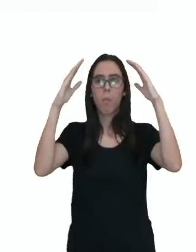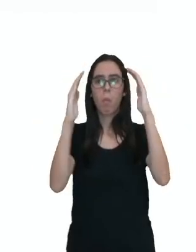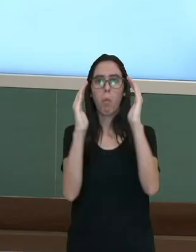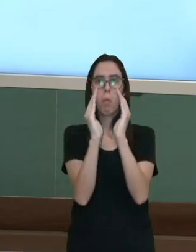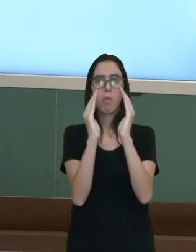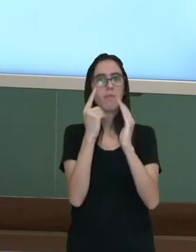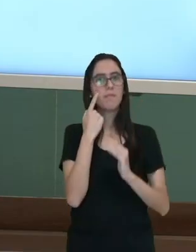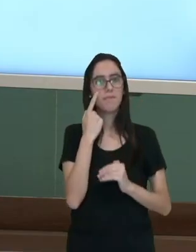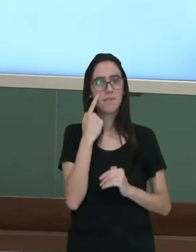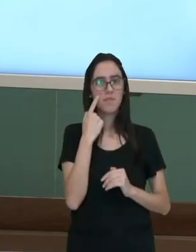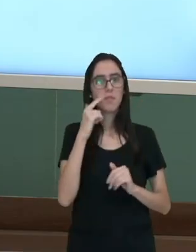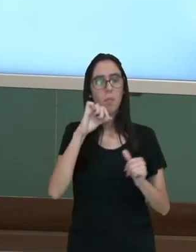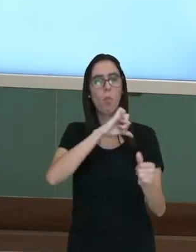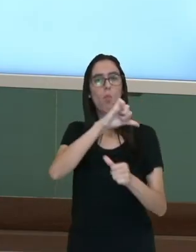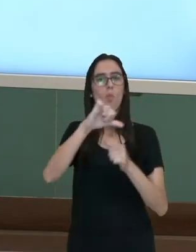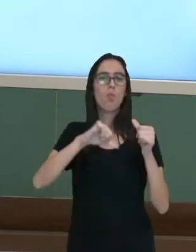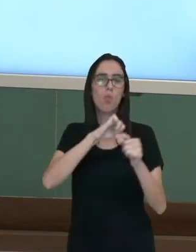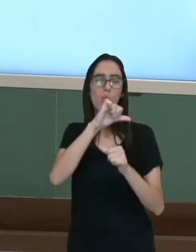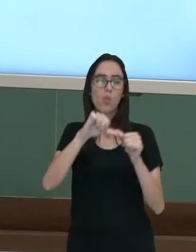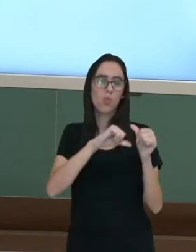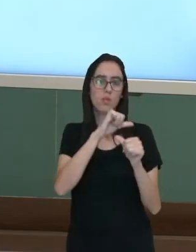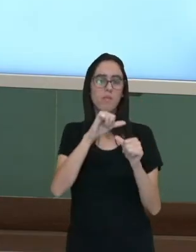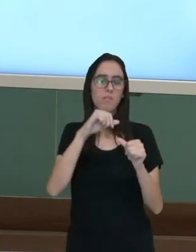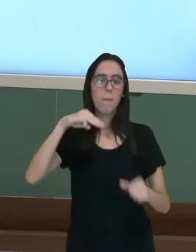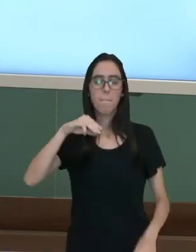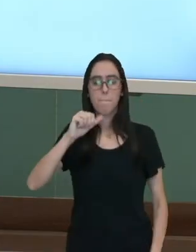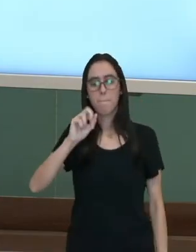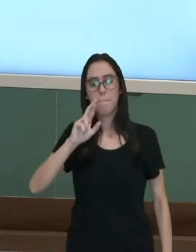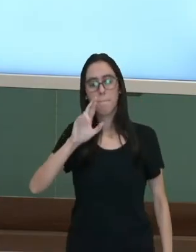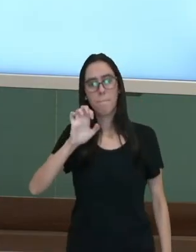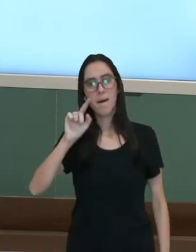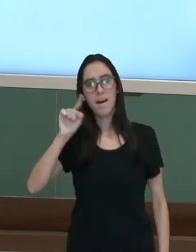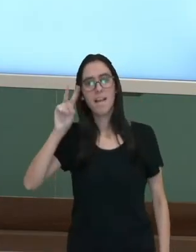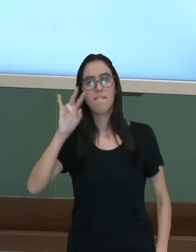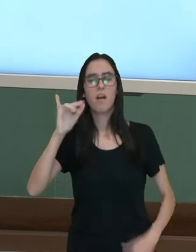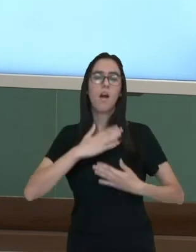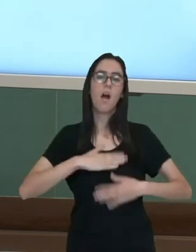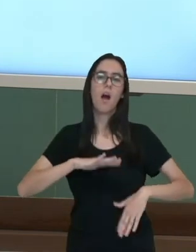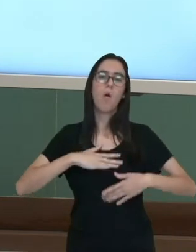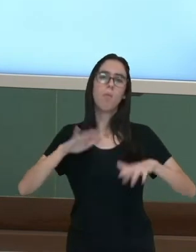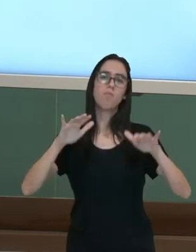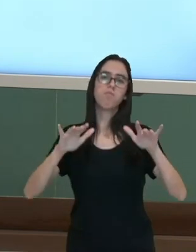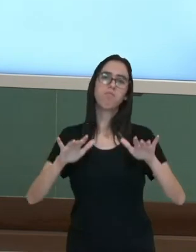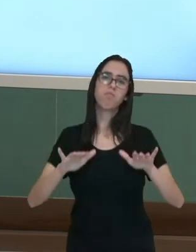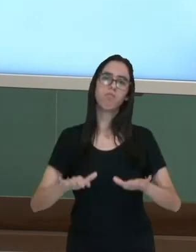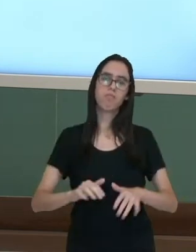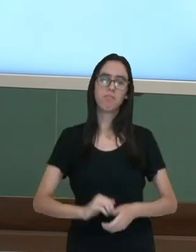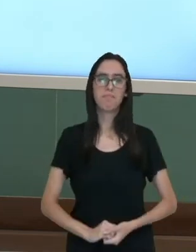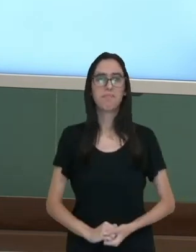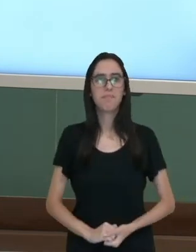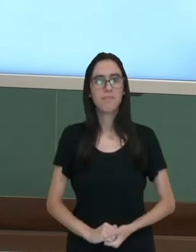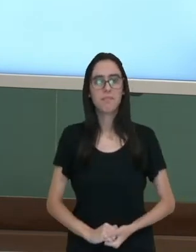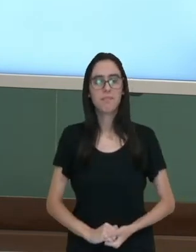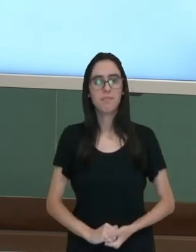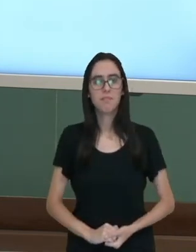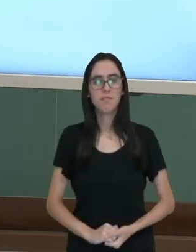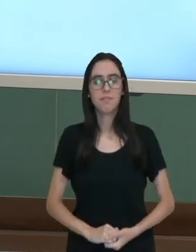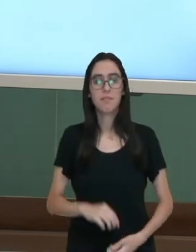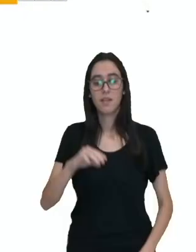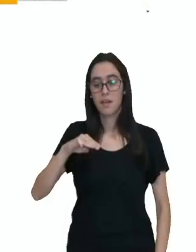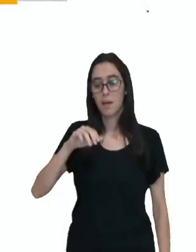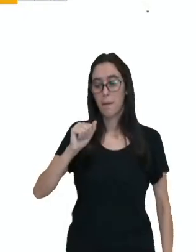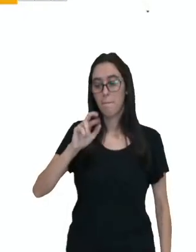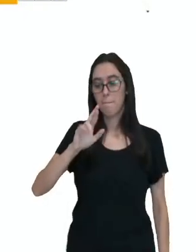comparado, por exemplo, você terá, né, uma maré um pouquinho mais tranquila, certo? Bem, na maré viva, as